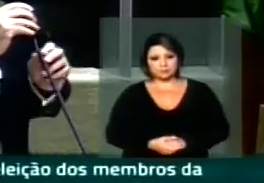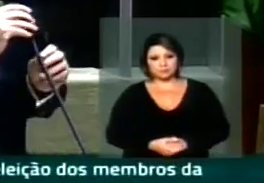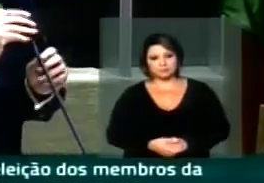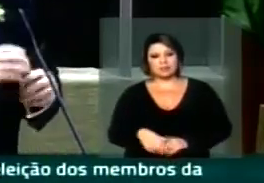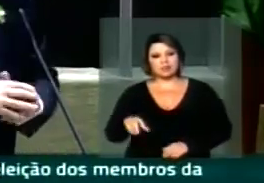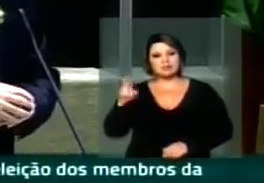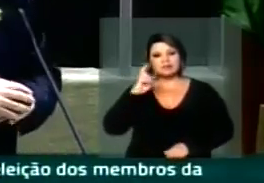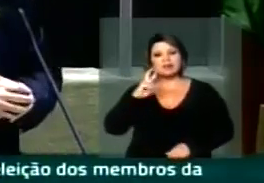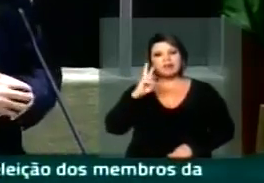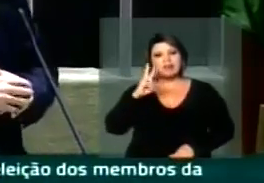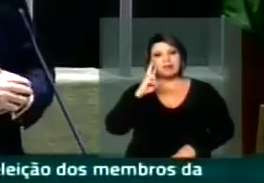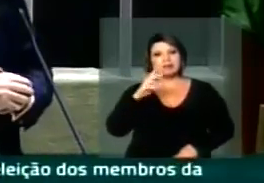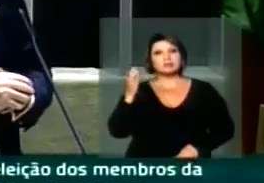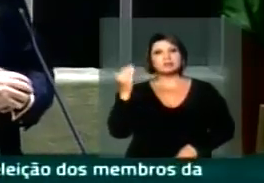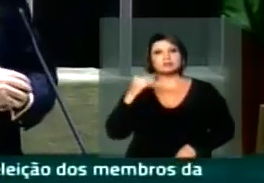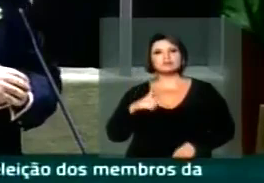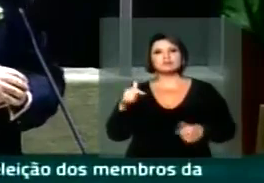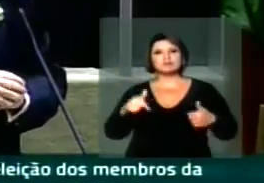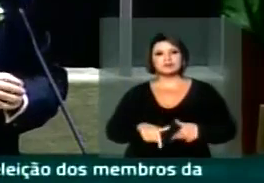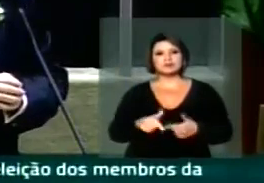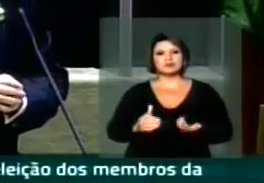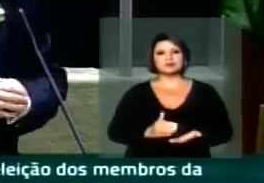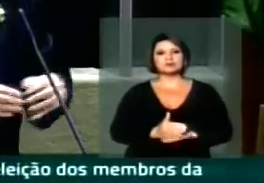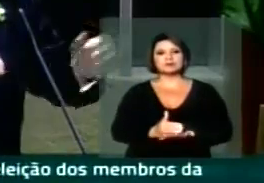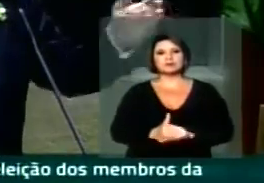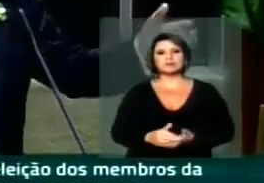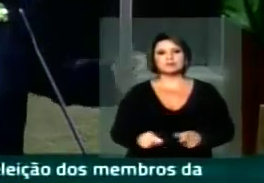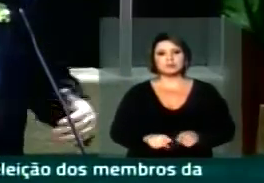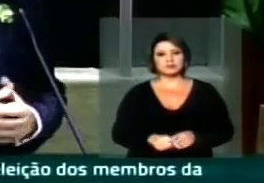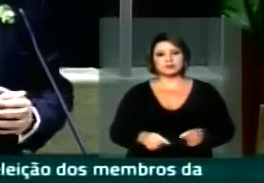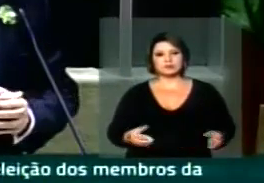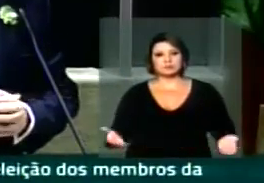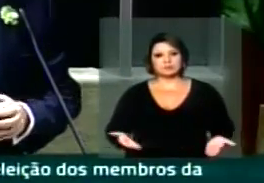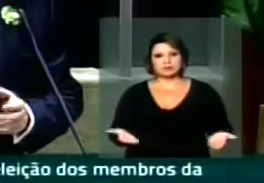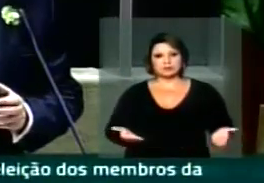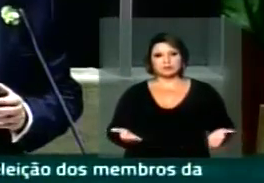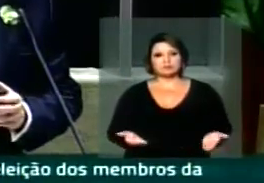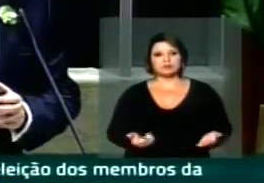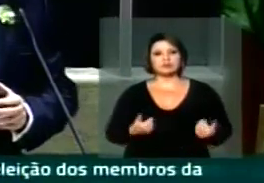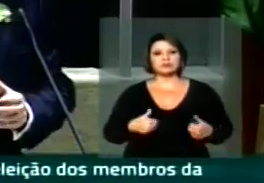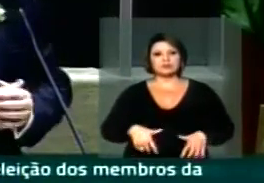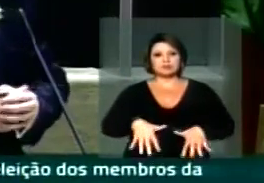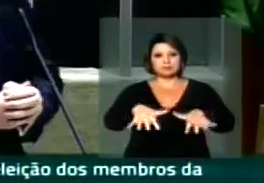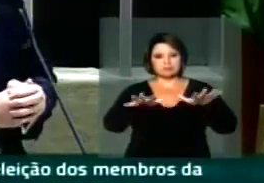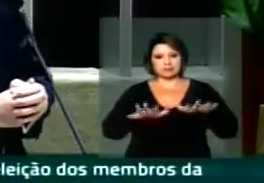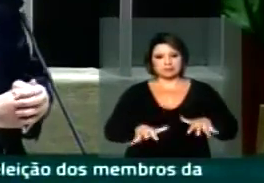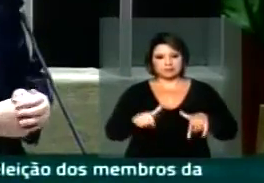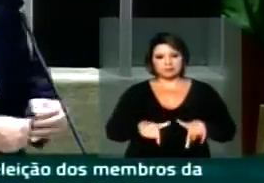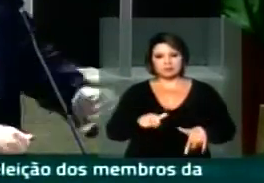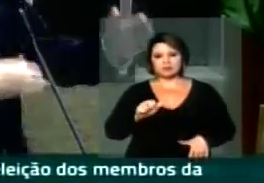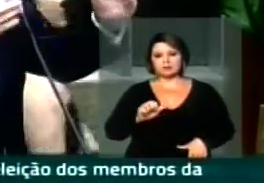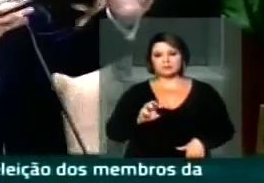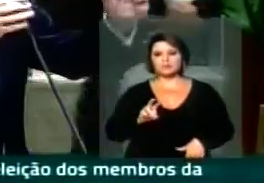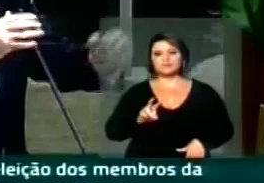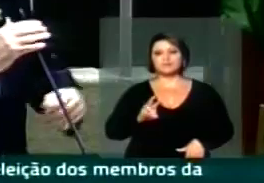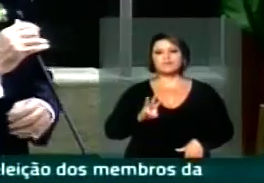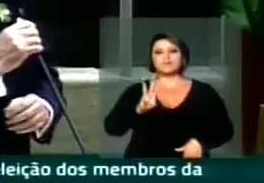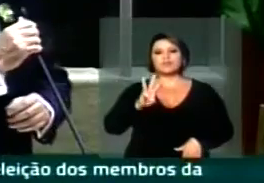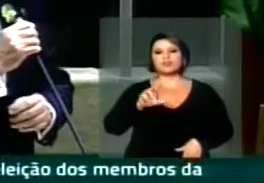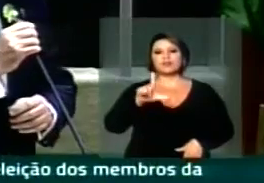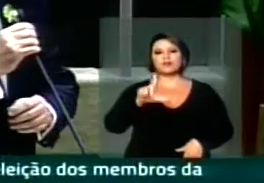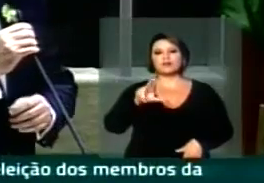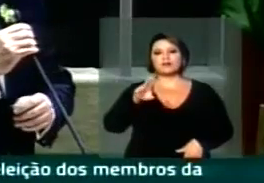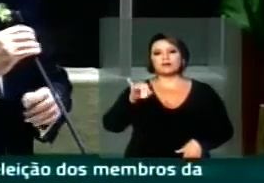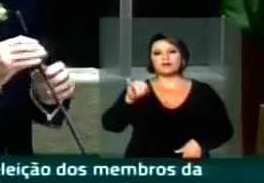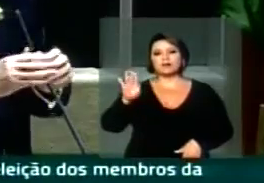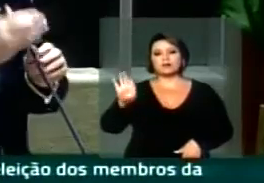Eu me lembro bem que a construção dessa candidatura, que eu quero aqui, por estar no plenário, Ulisses Guimarães, o grande